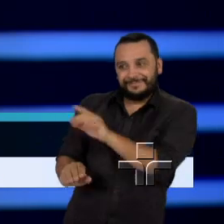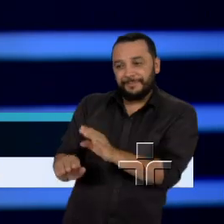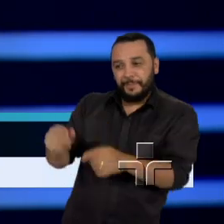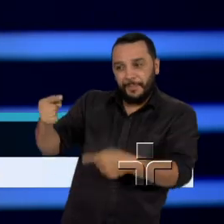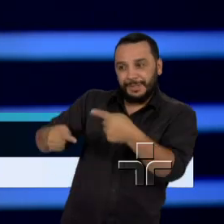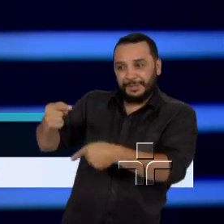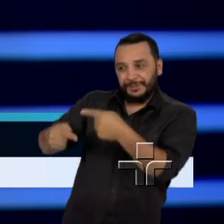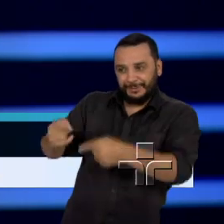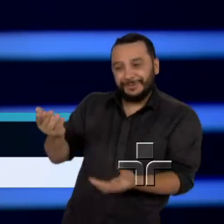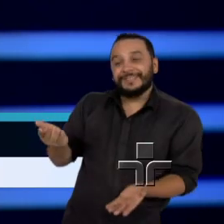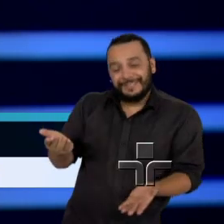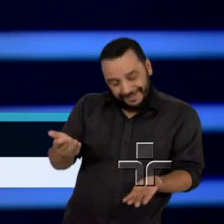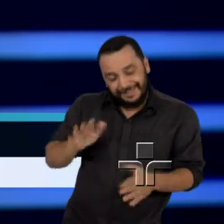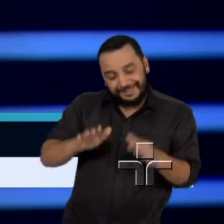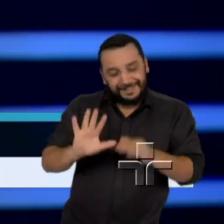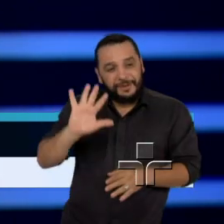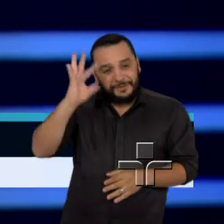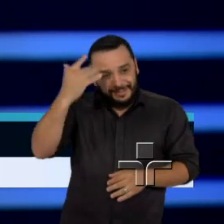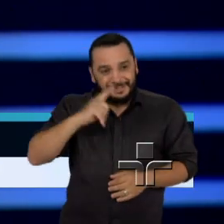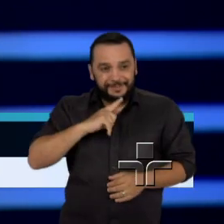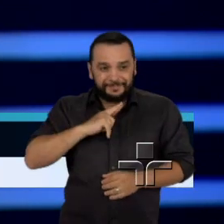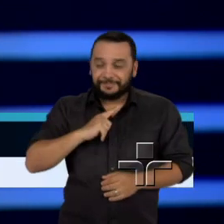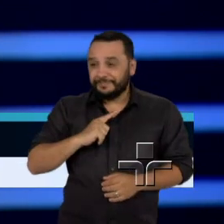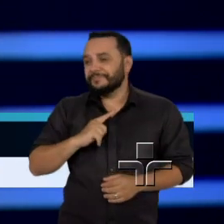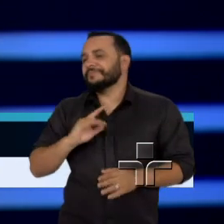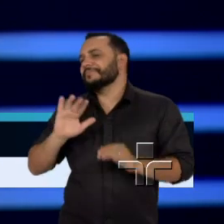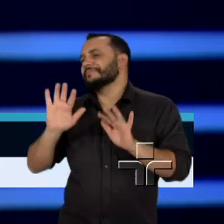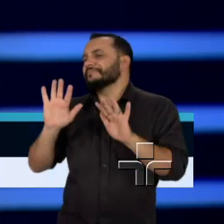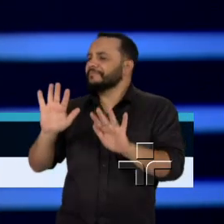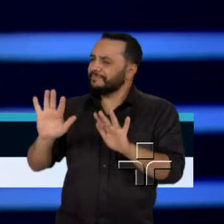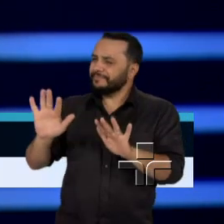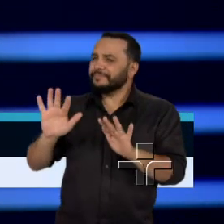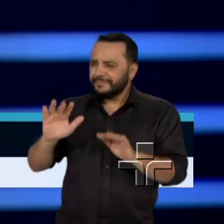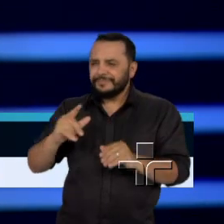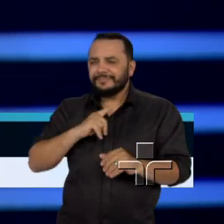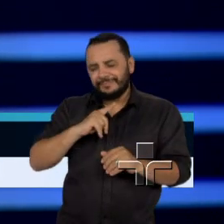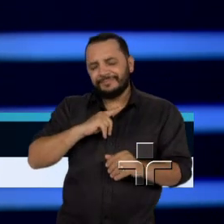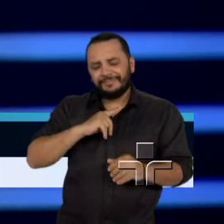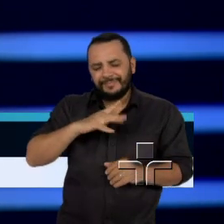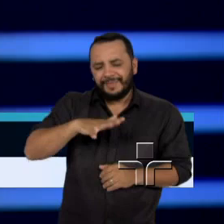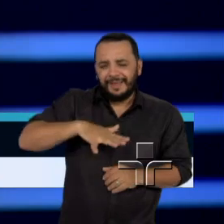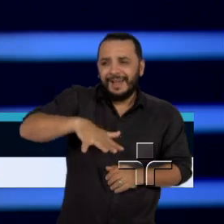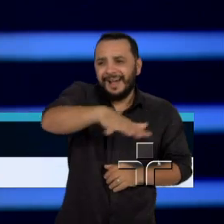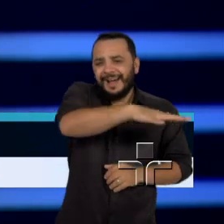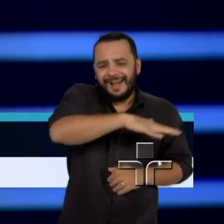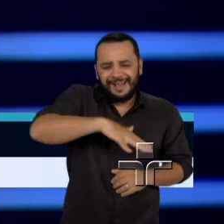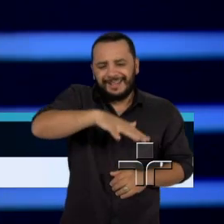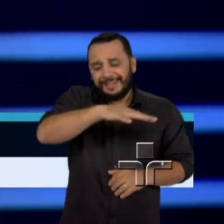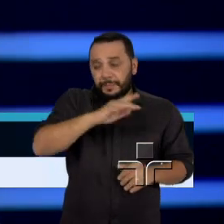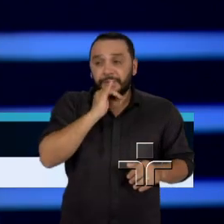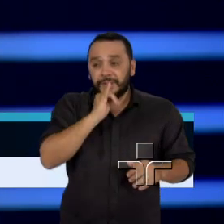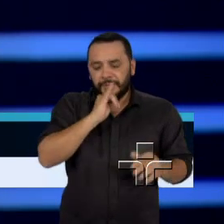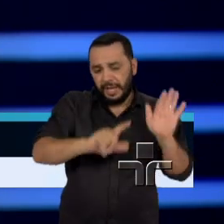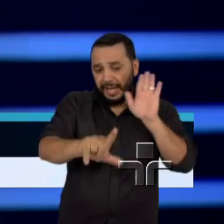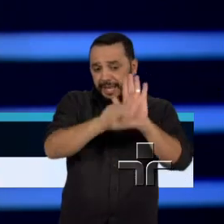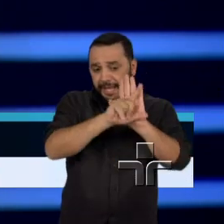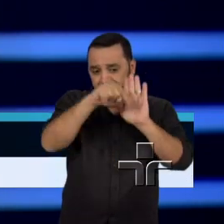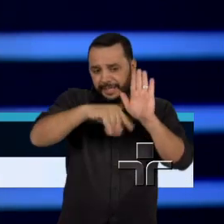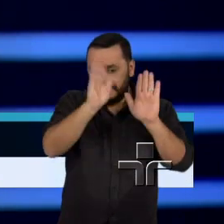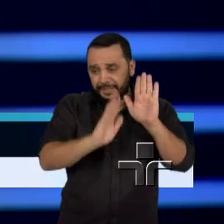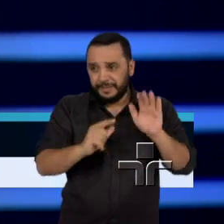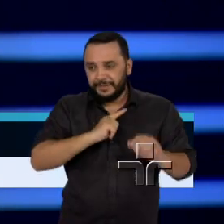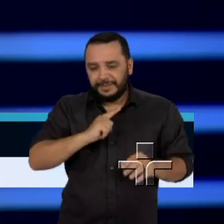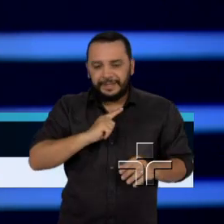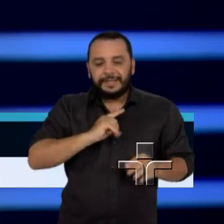não associado com eleições. No fundo, a gente teve uma área cinzenta na legislação brasileira, porque essa questão do Caixa 2 e do